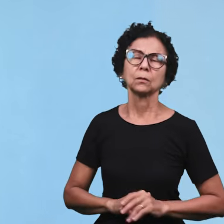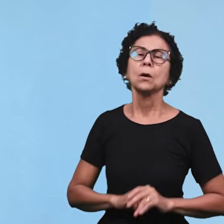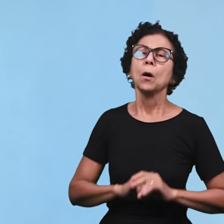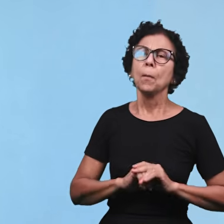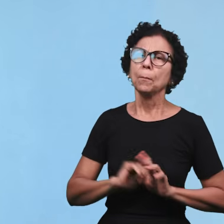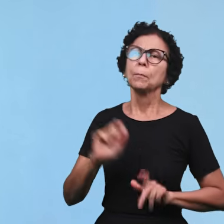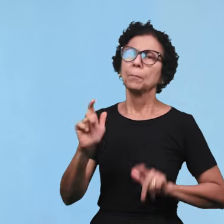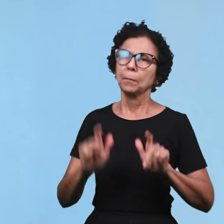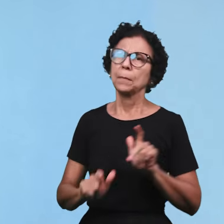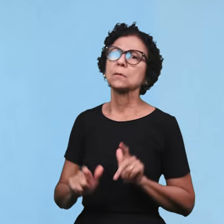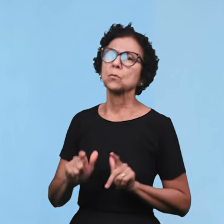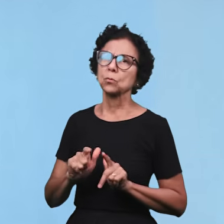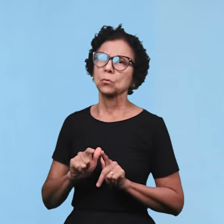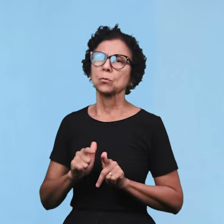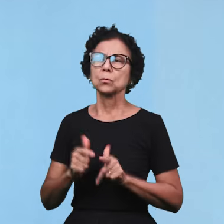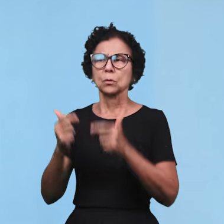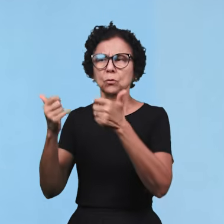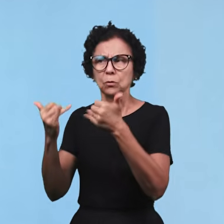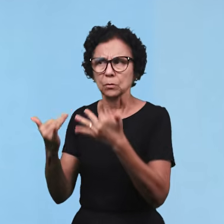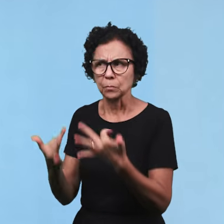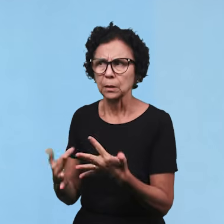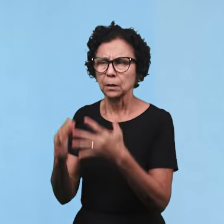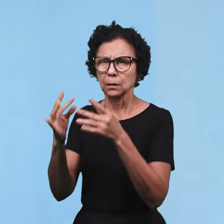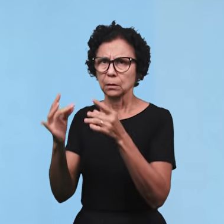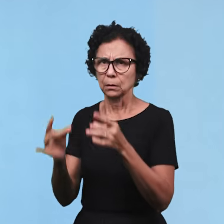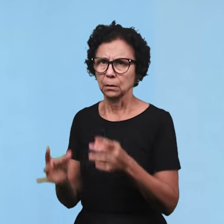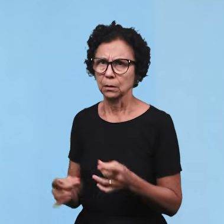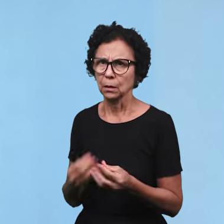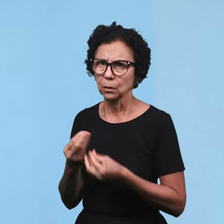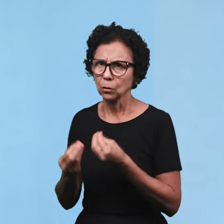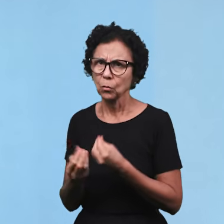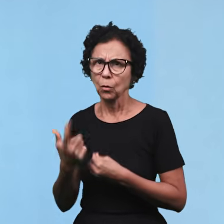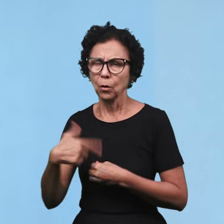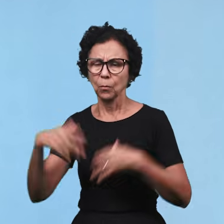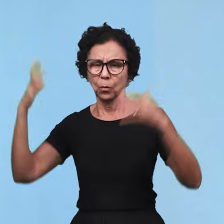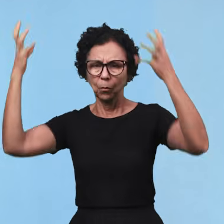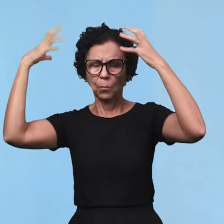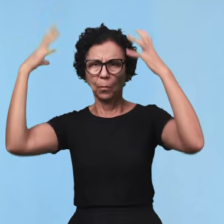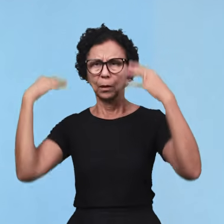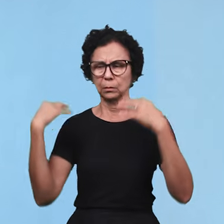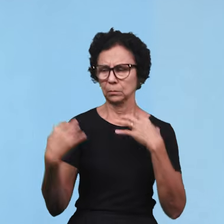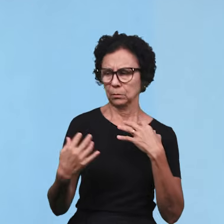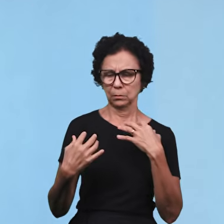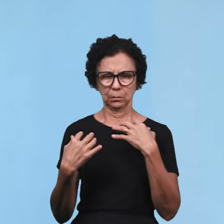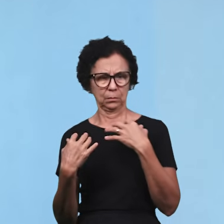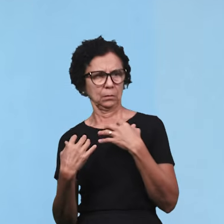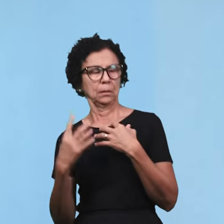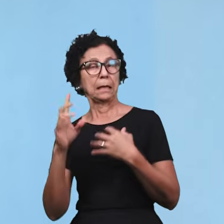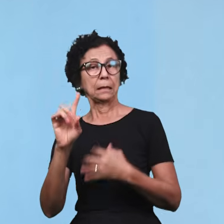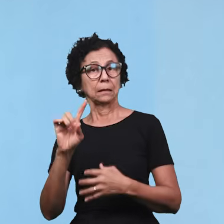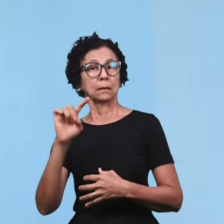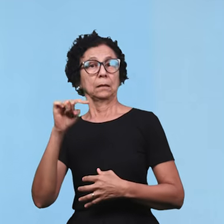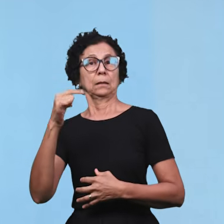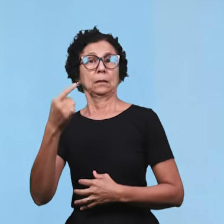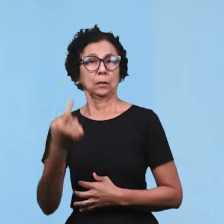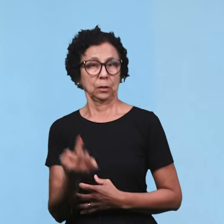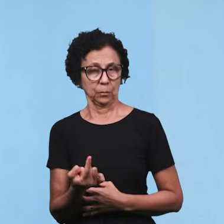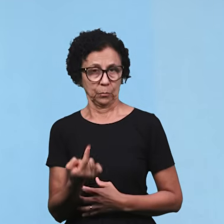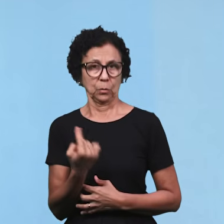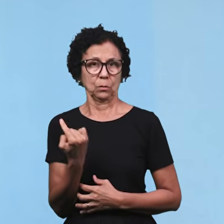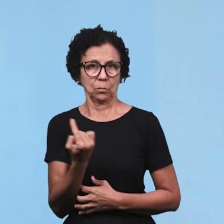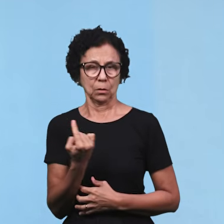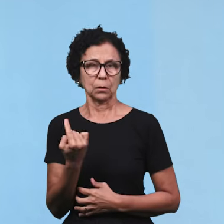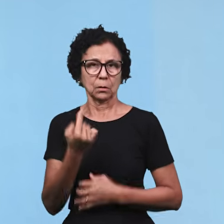são bem instruídos a ensinar para o paciente como funciona pela lavagem. Depois eles se sentem seguros e confortáveis para fazer as lavagens